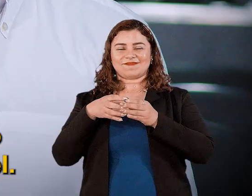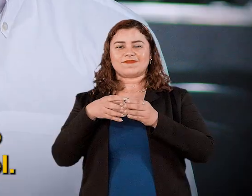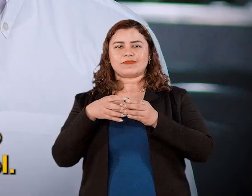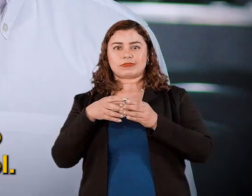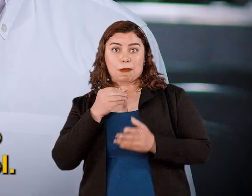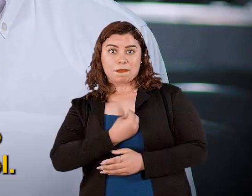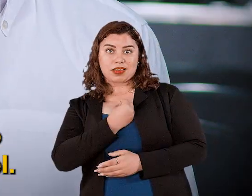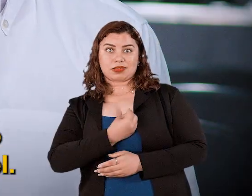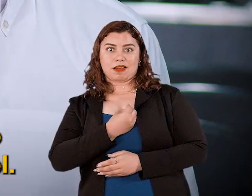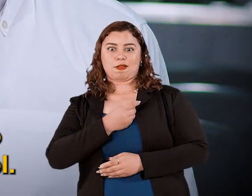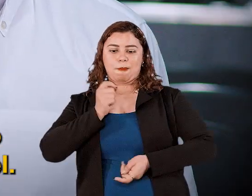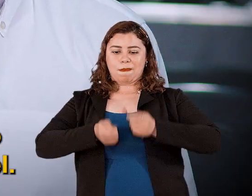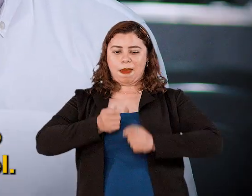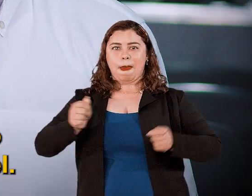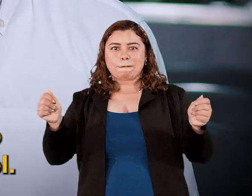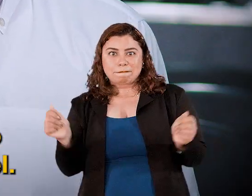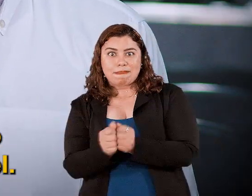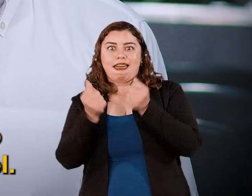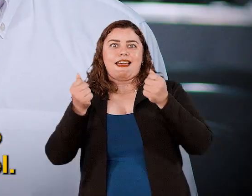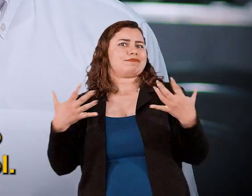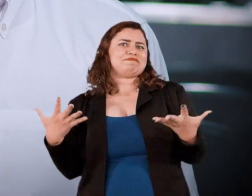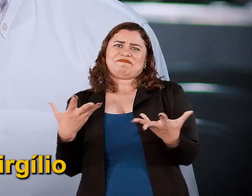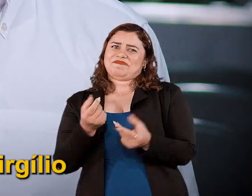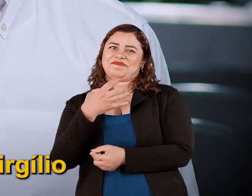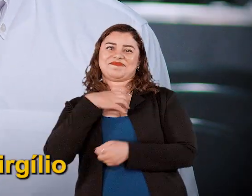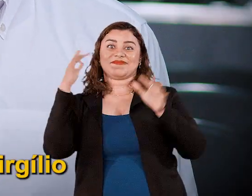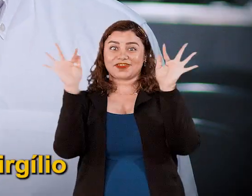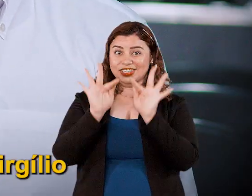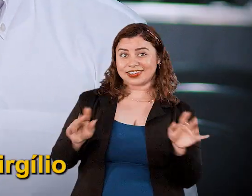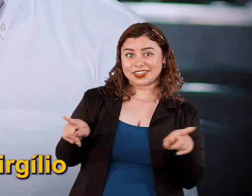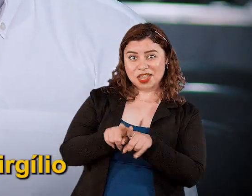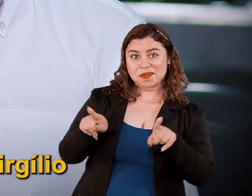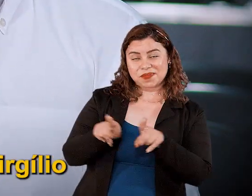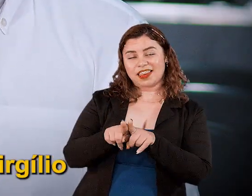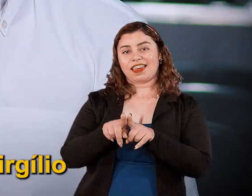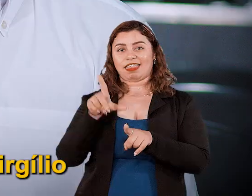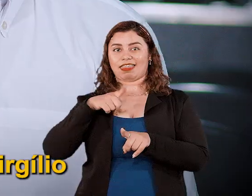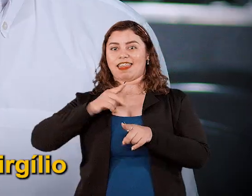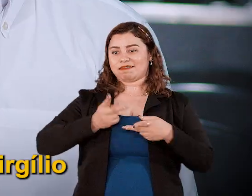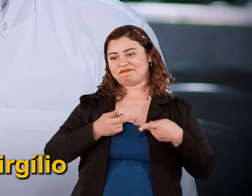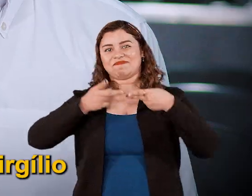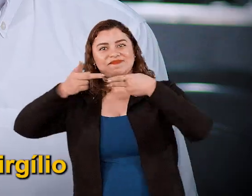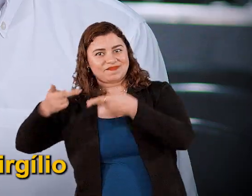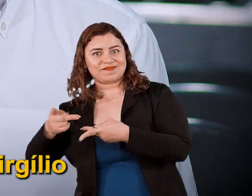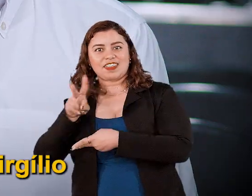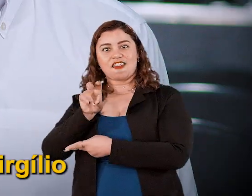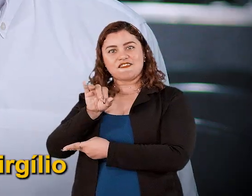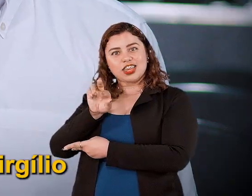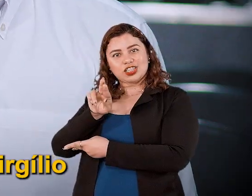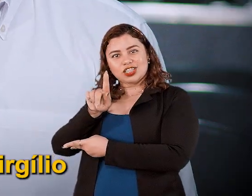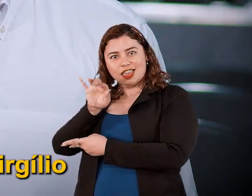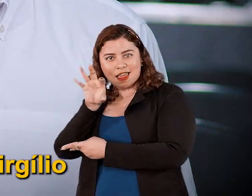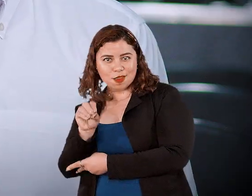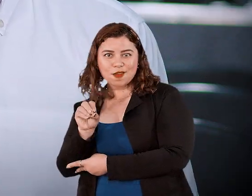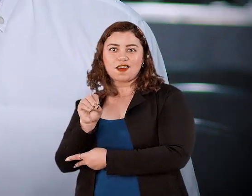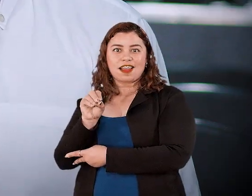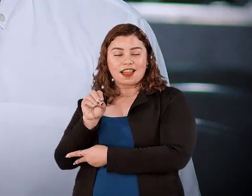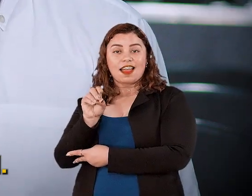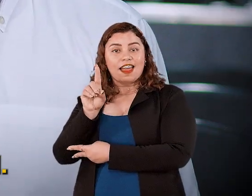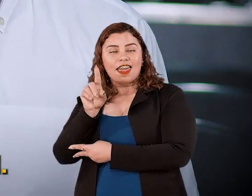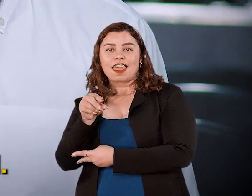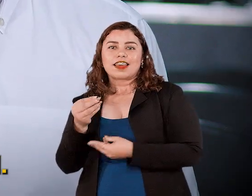tocando a percussão, está sendo incrível. Estou muito feliz também de ter esse convite recebido pelo Virgílio,